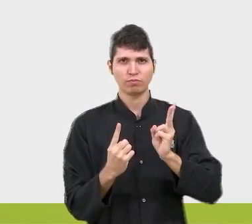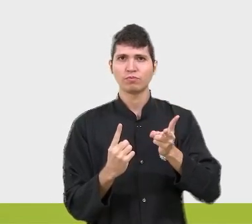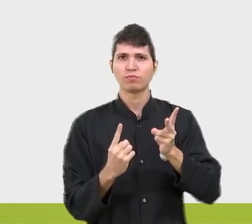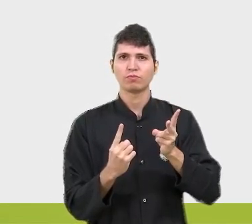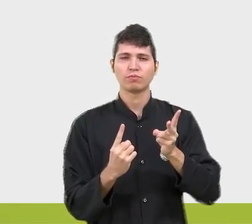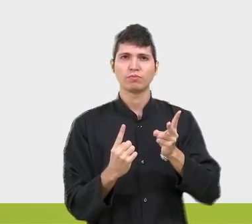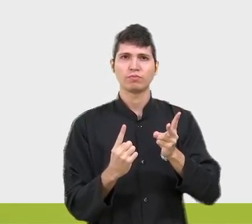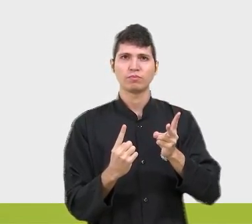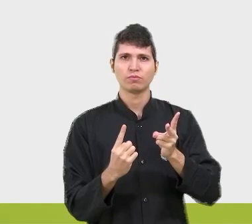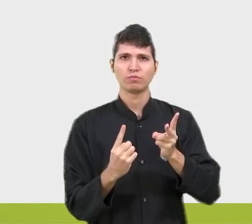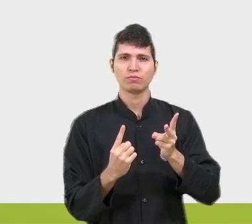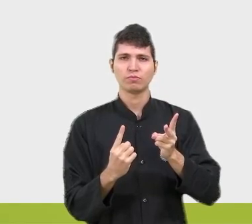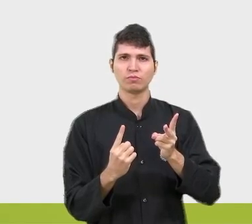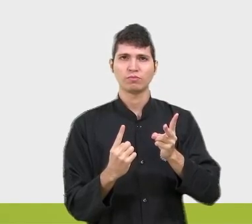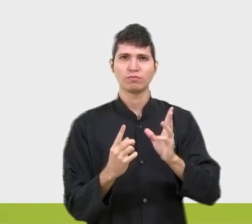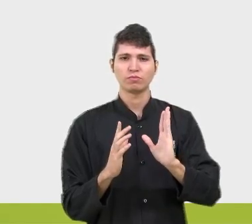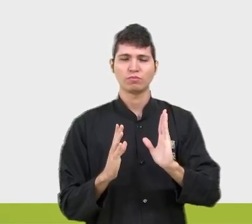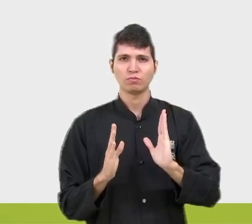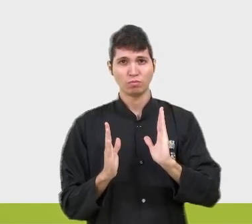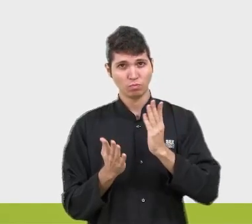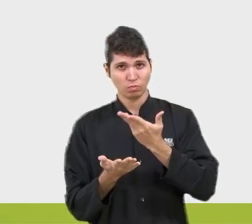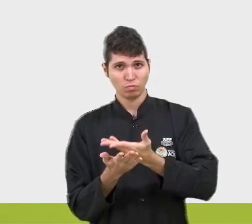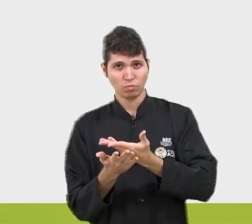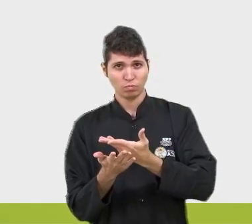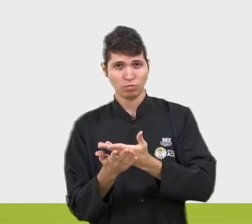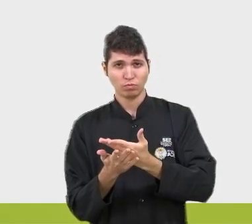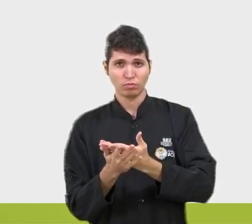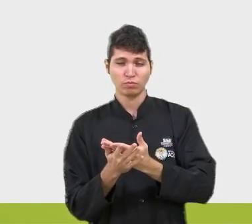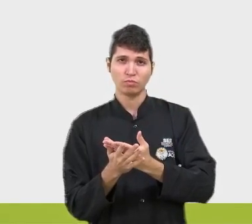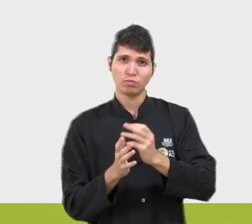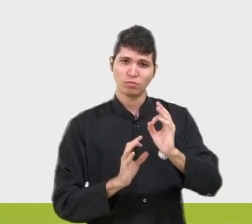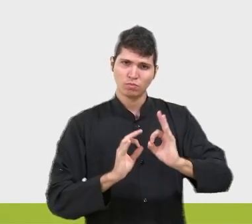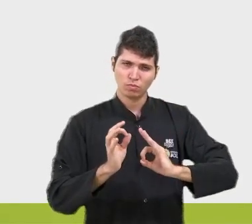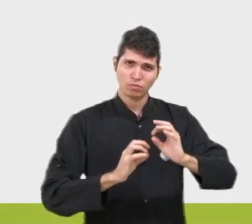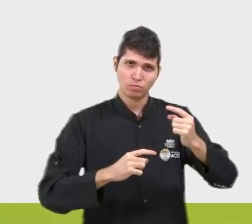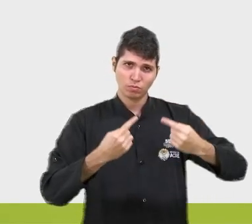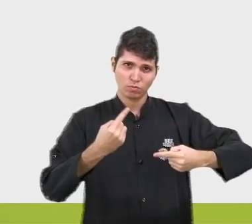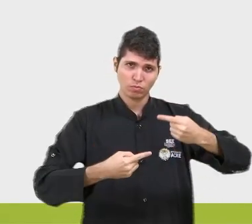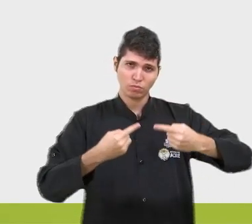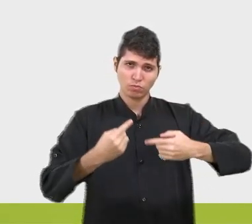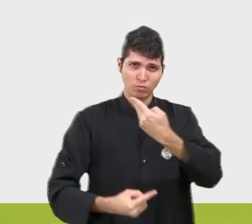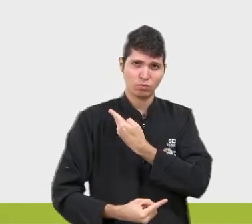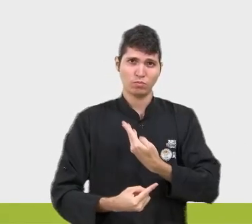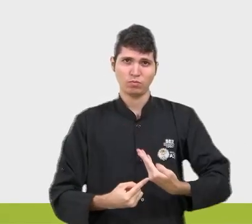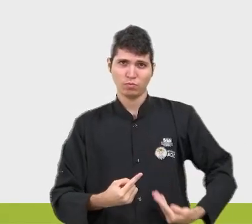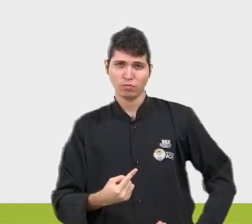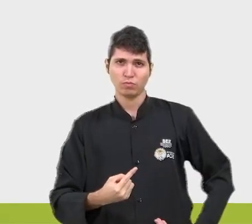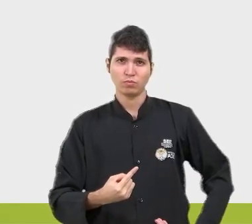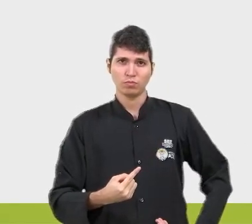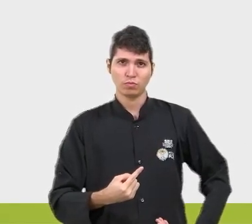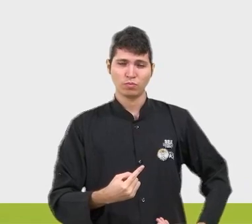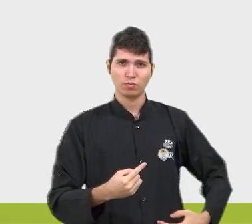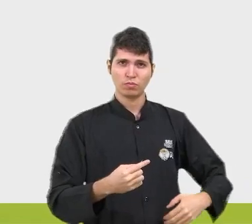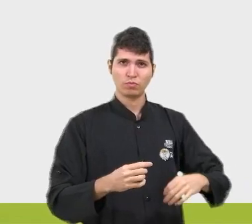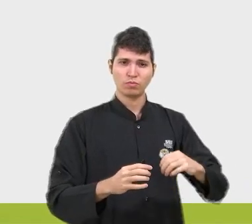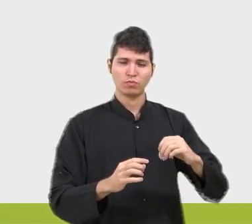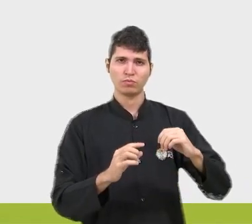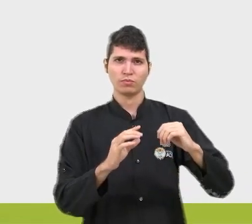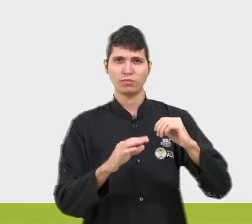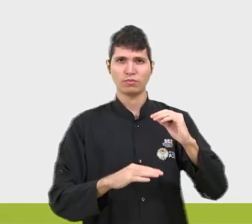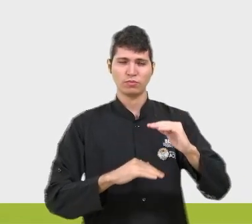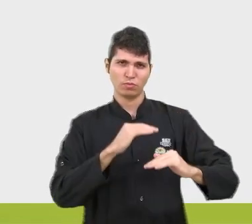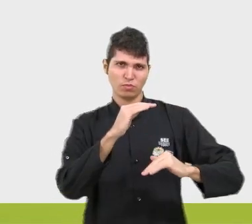Para determinado estudo e o planejamento de políticas públicas, além de promover o desenvolvimento